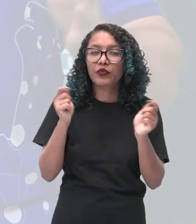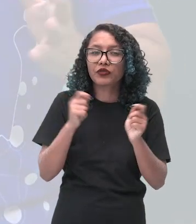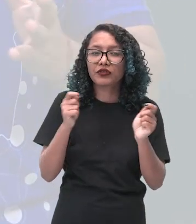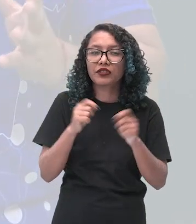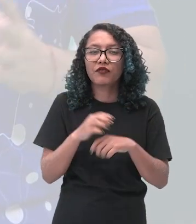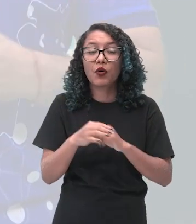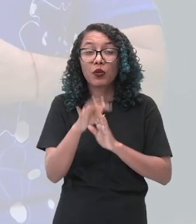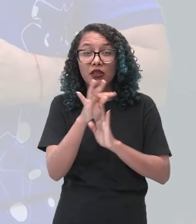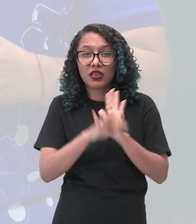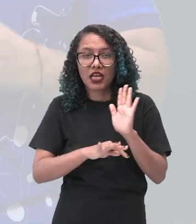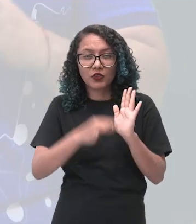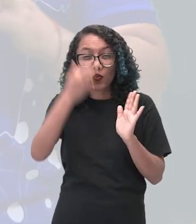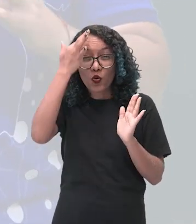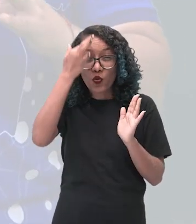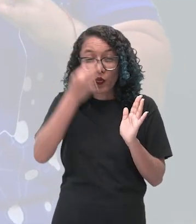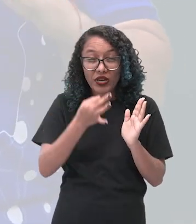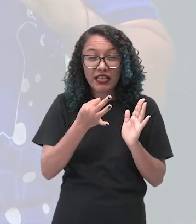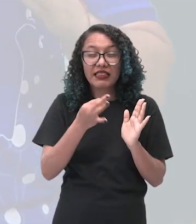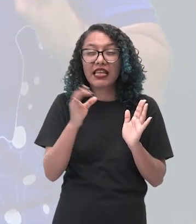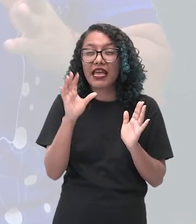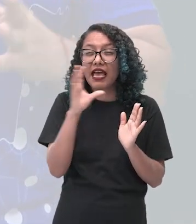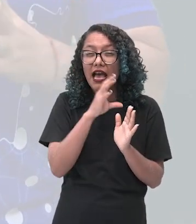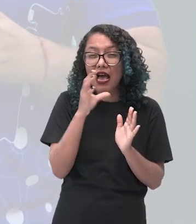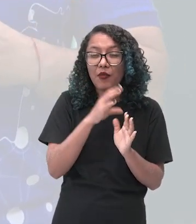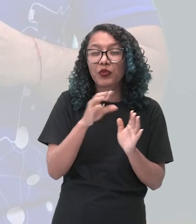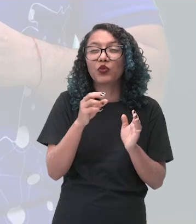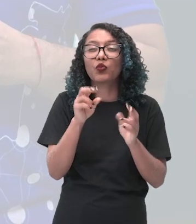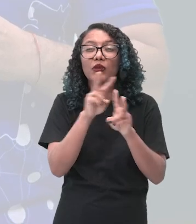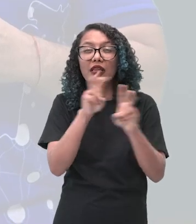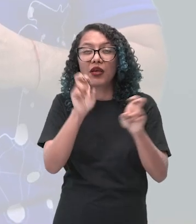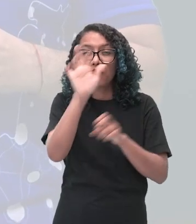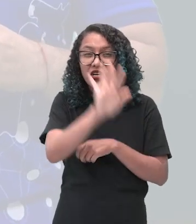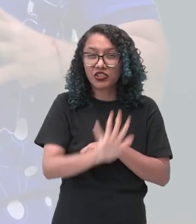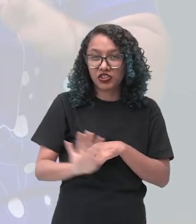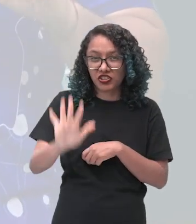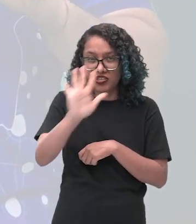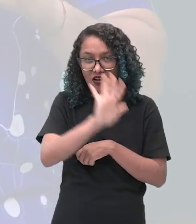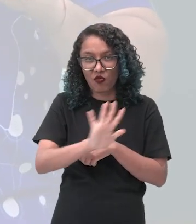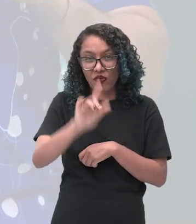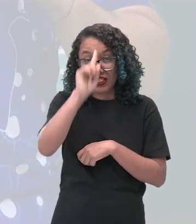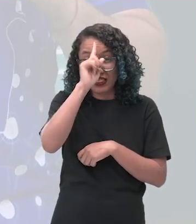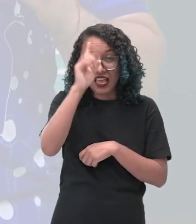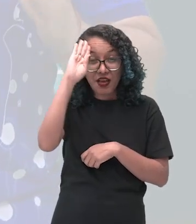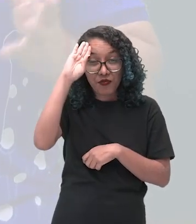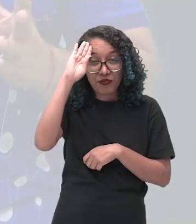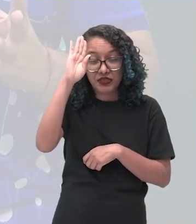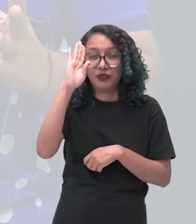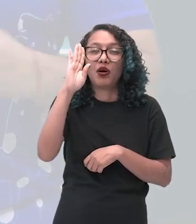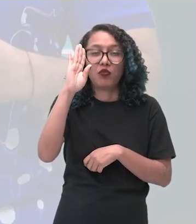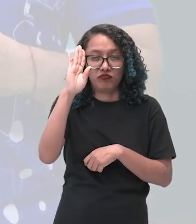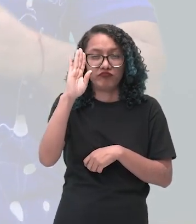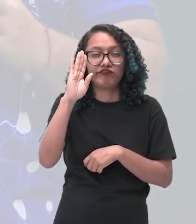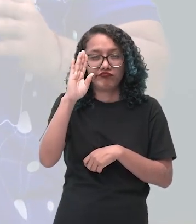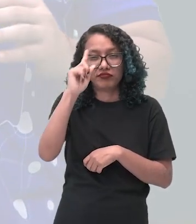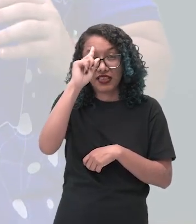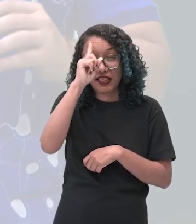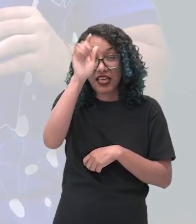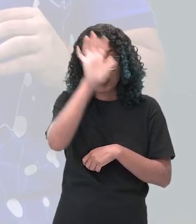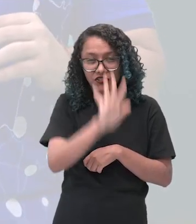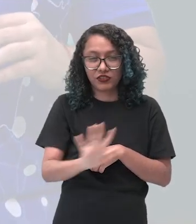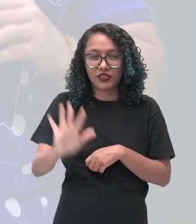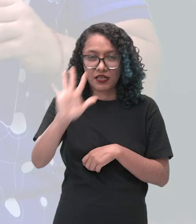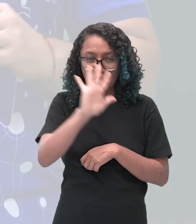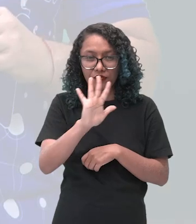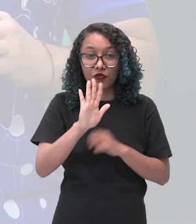assim, rapidamente a ideia geral do texto, ok? É a ideia geral. Você